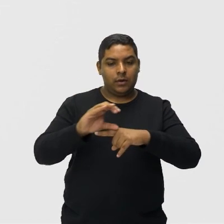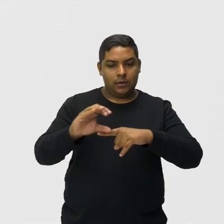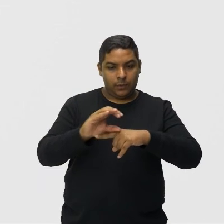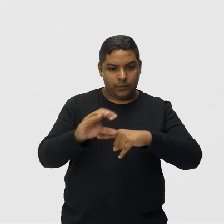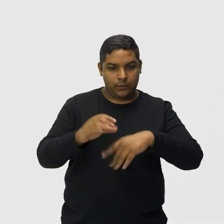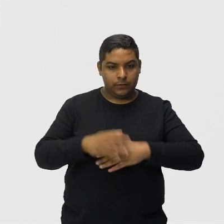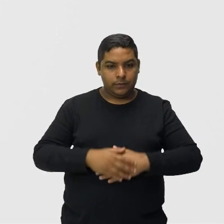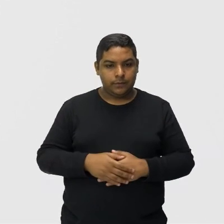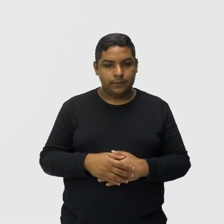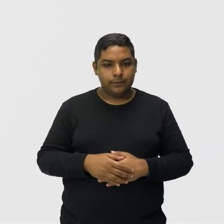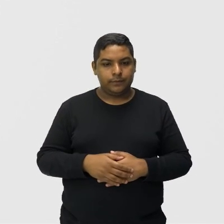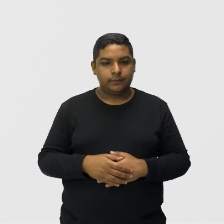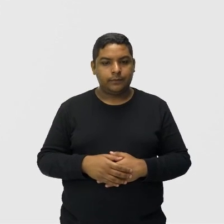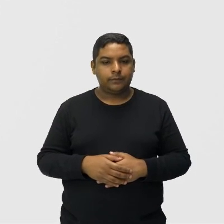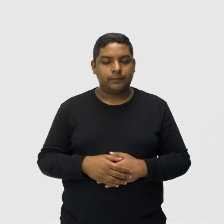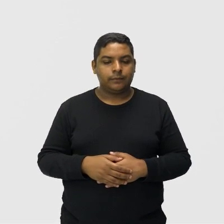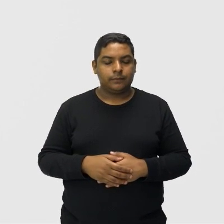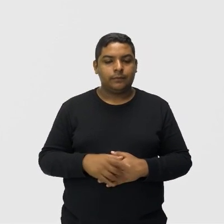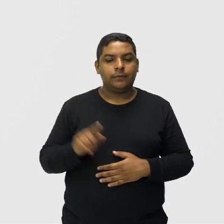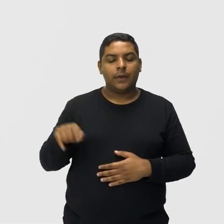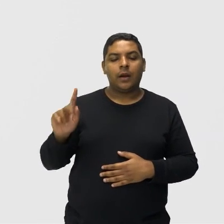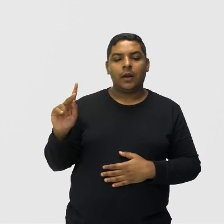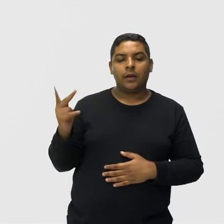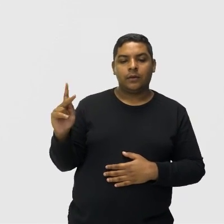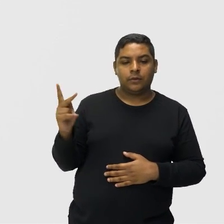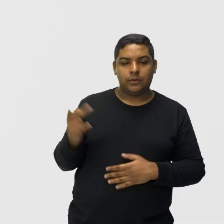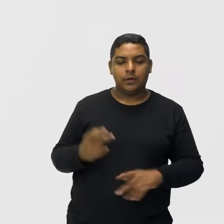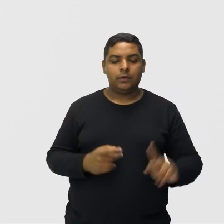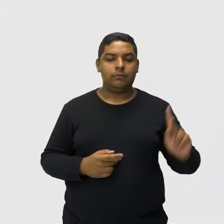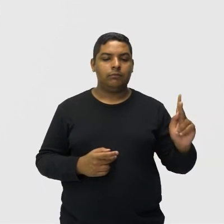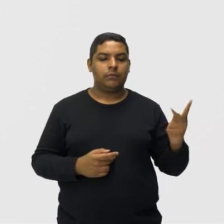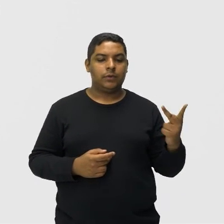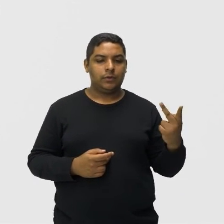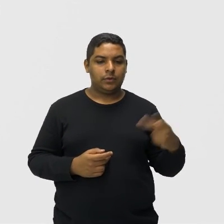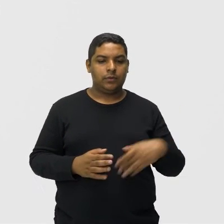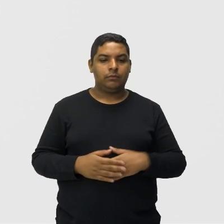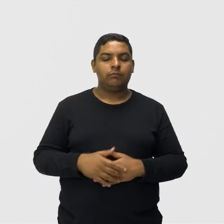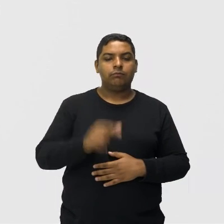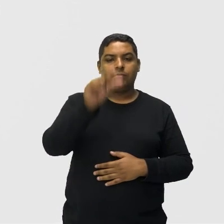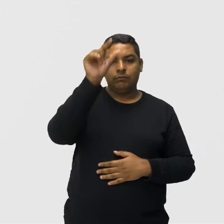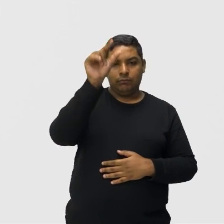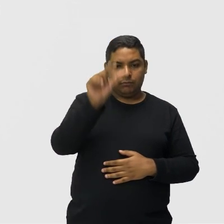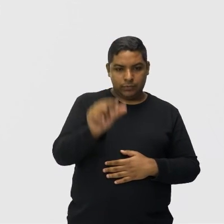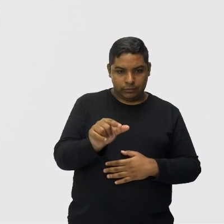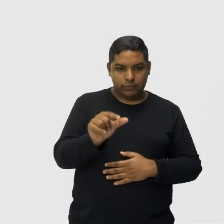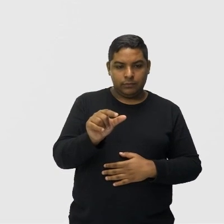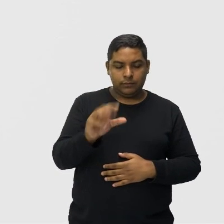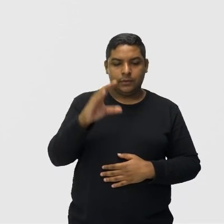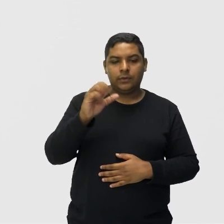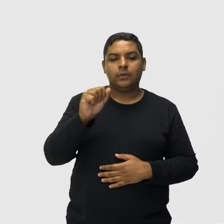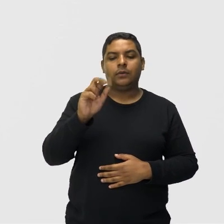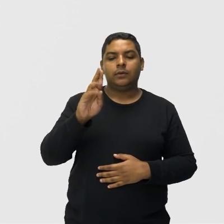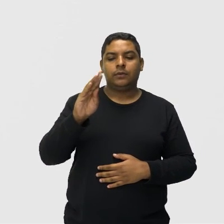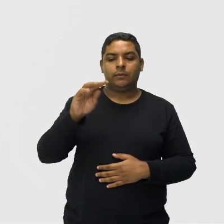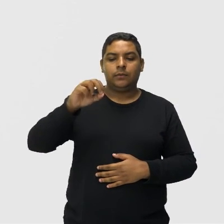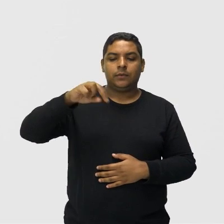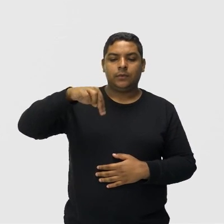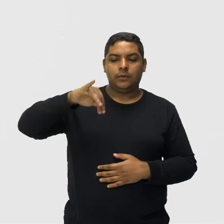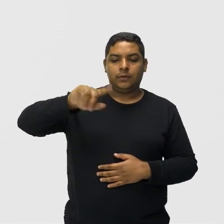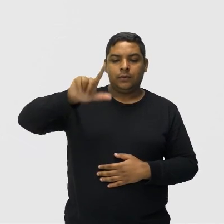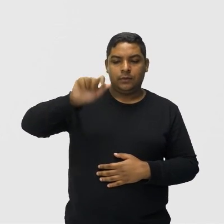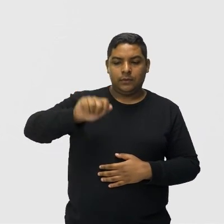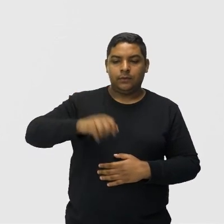na extremidade. Aqui é o hidrogênio e aqui é hidrogênio, tá? Então, como nós não temos carbonos mais